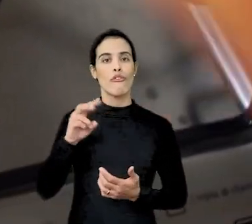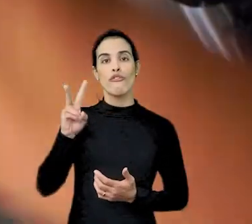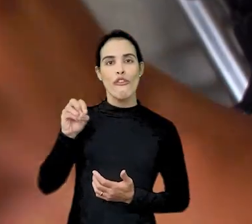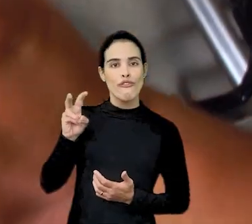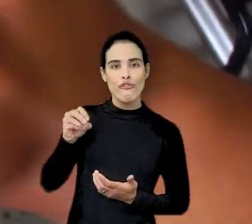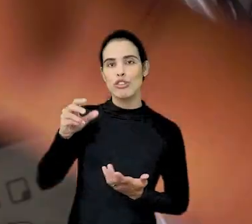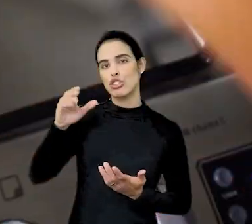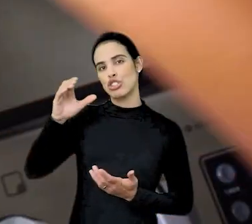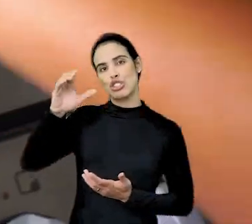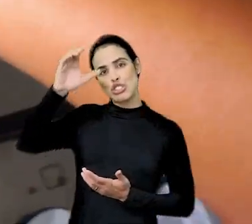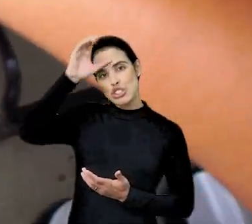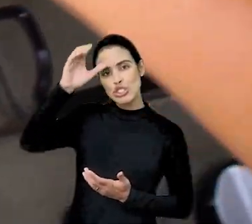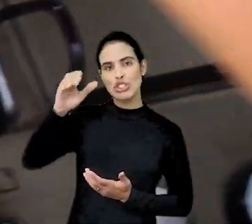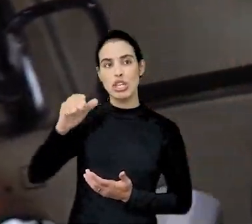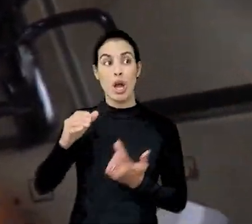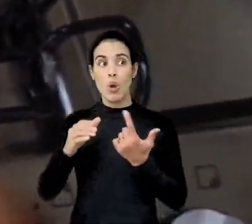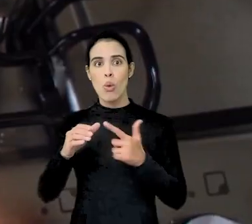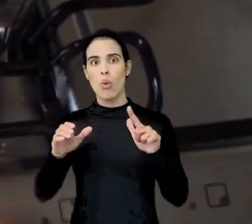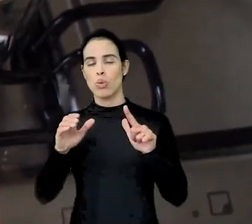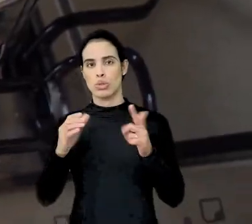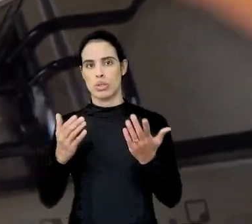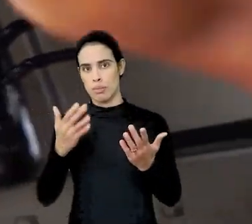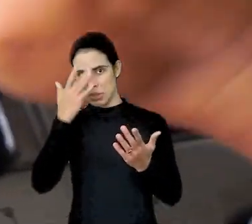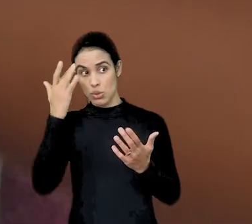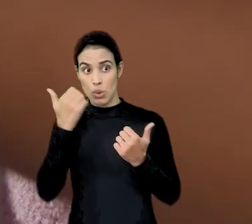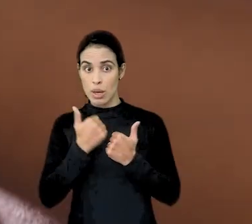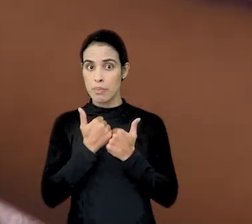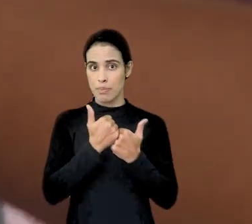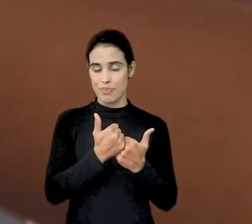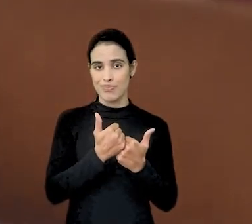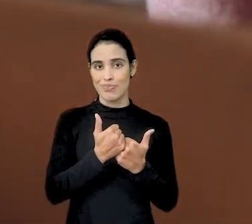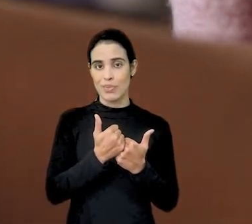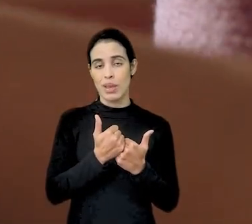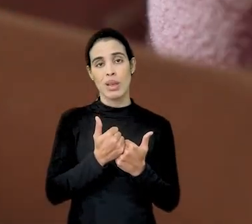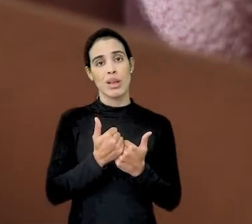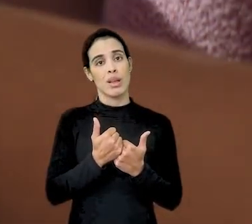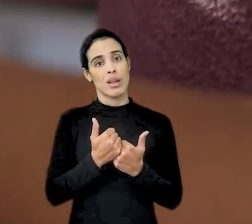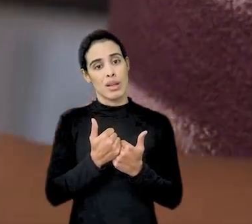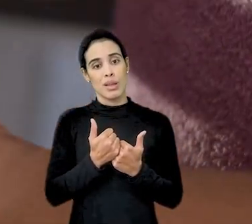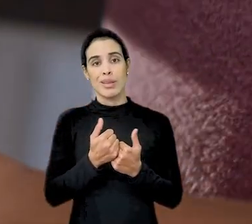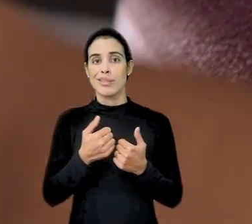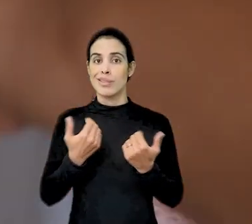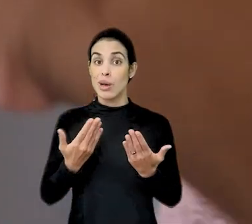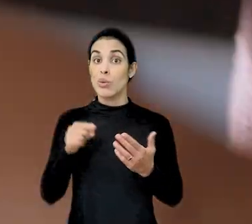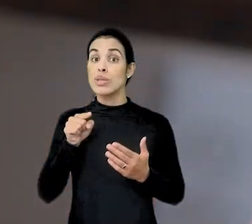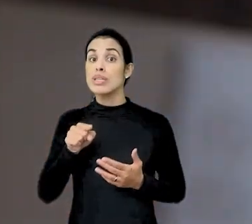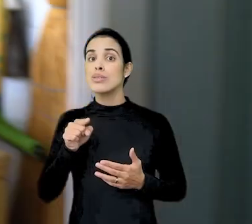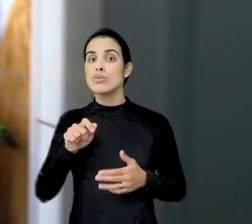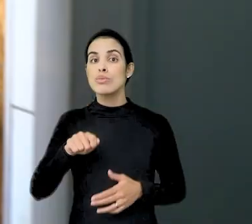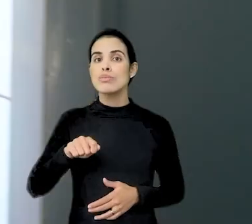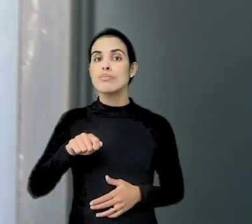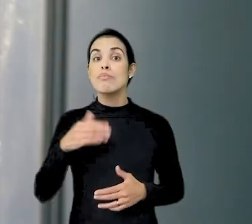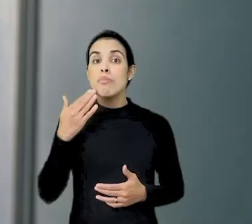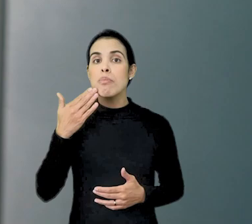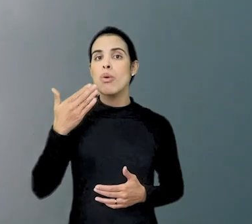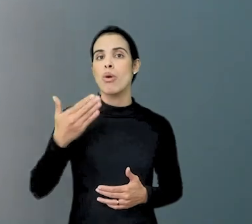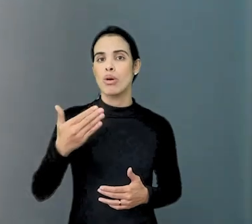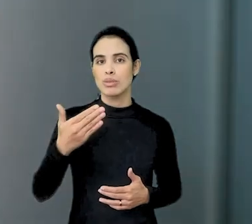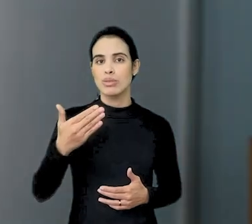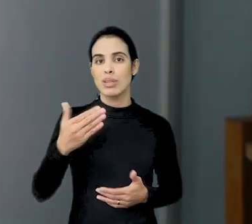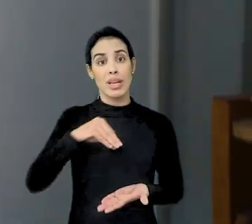ter uma tia, vai ter uma outra trabalhadora doméstica para permitir. E aí é uma sinalização